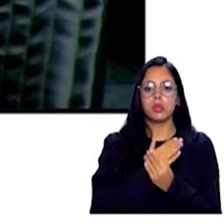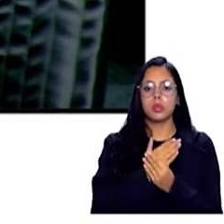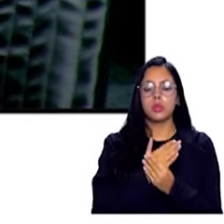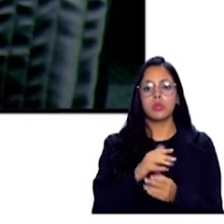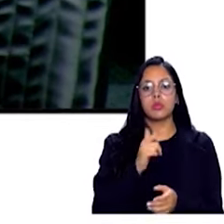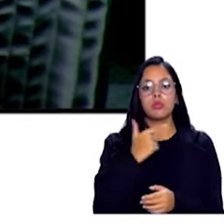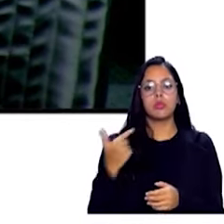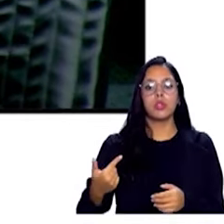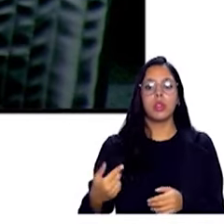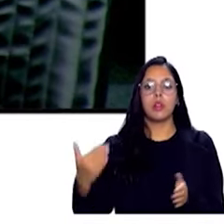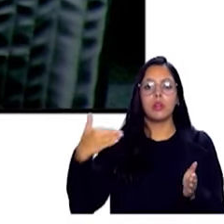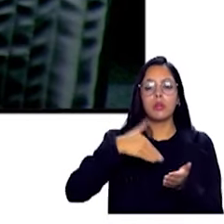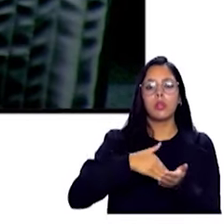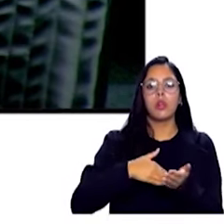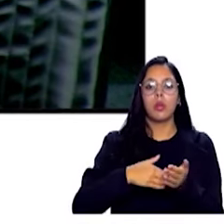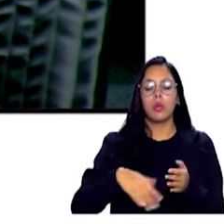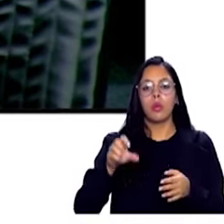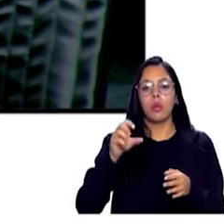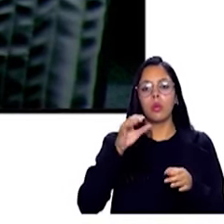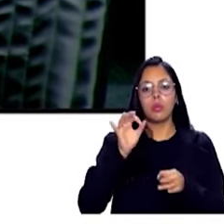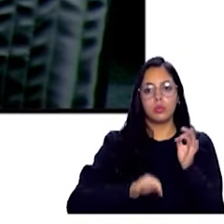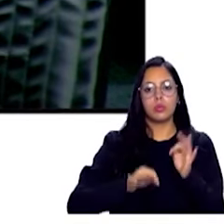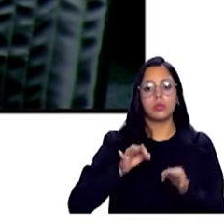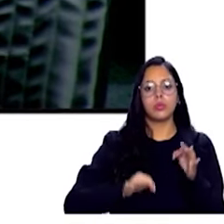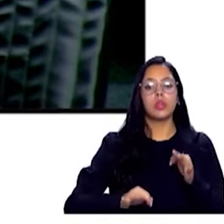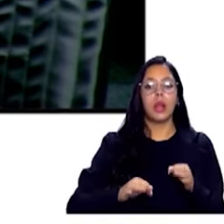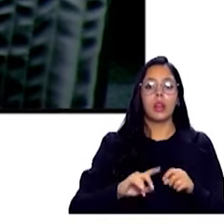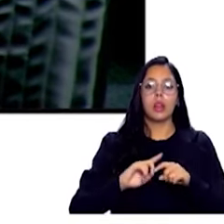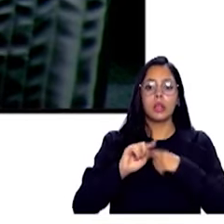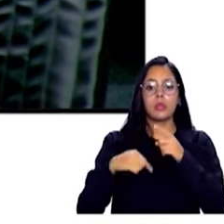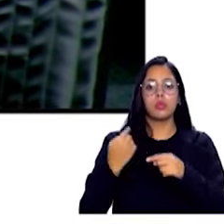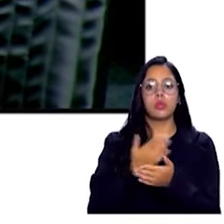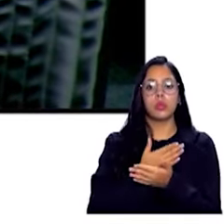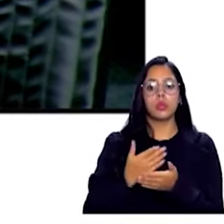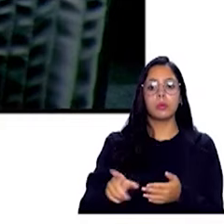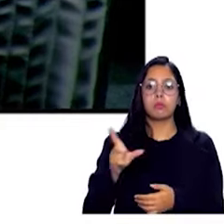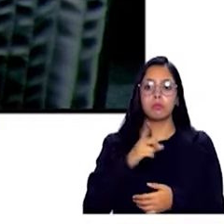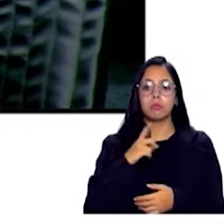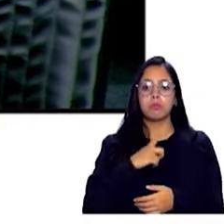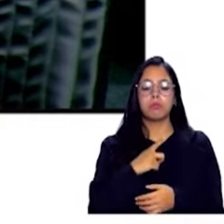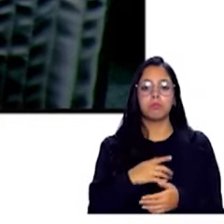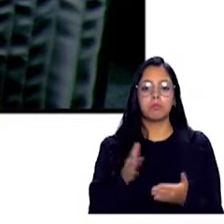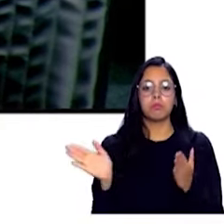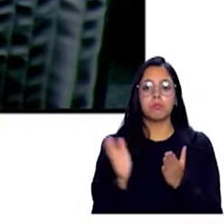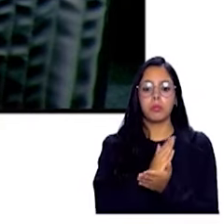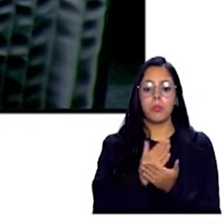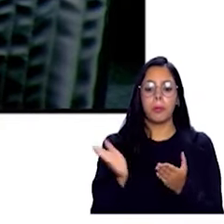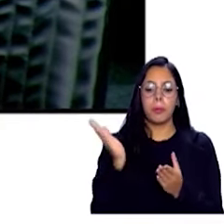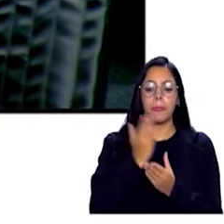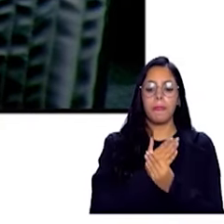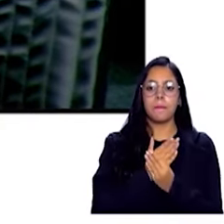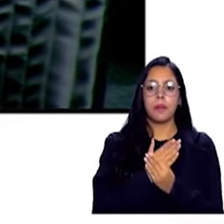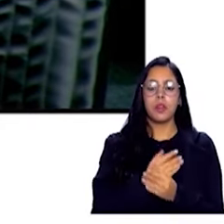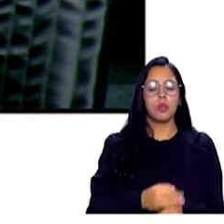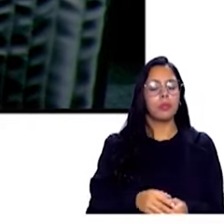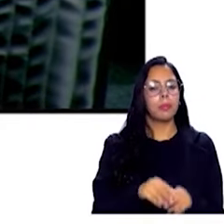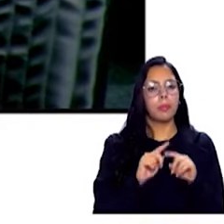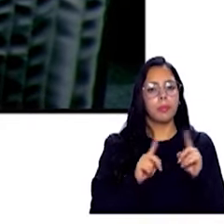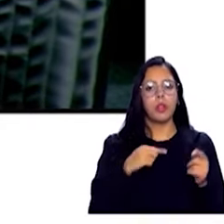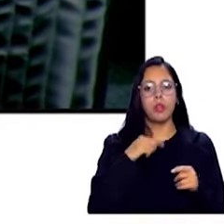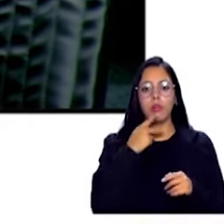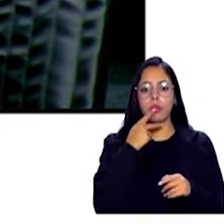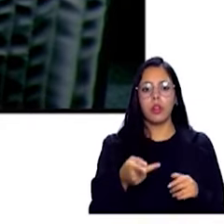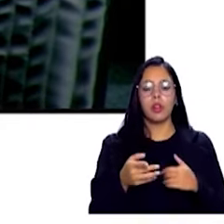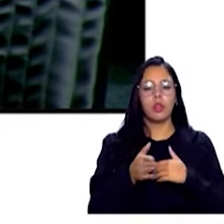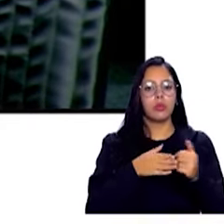partir da formação de uma decisão vinculante pois eu diria qualquer pessoa que lesse o sistema brasileiro da formação de